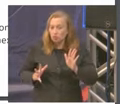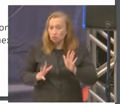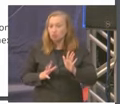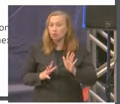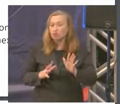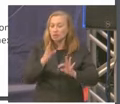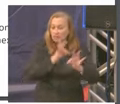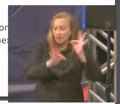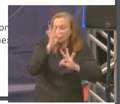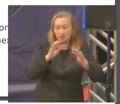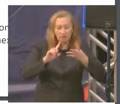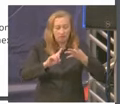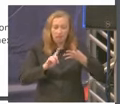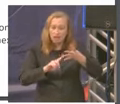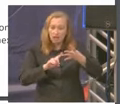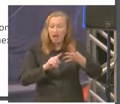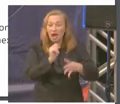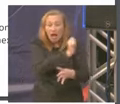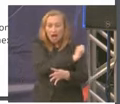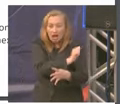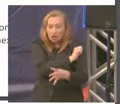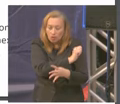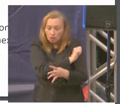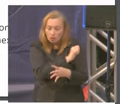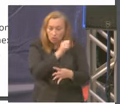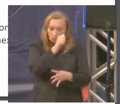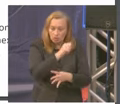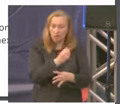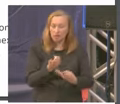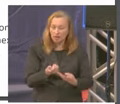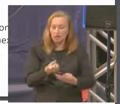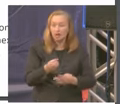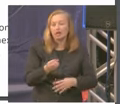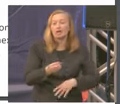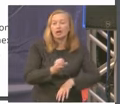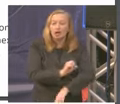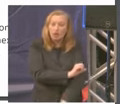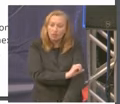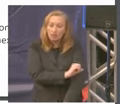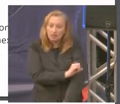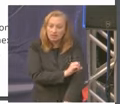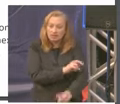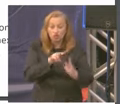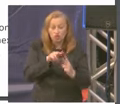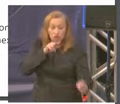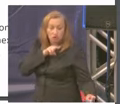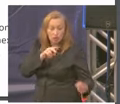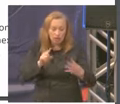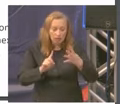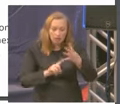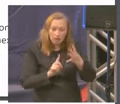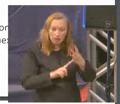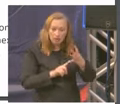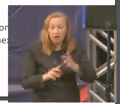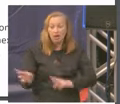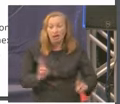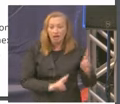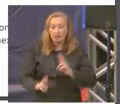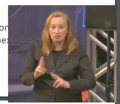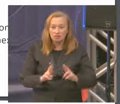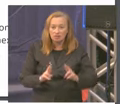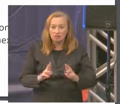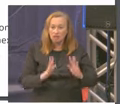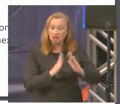tal. Item 3, alunos, alfabetização digital, aprendizado e tudo. Item 4, relacionamento